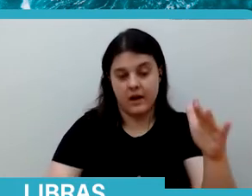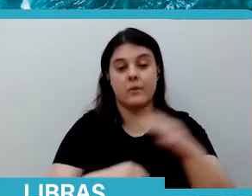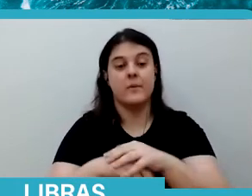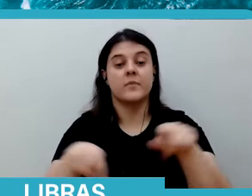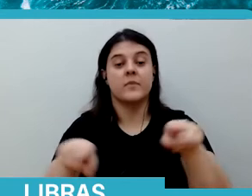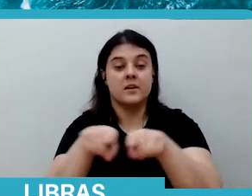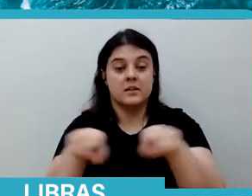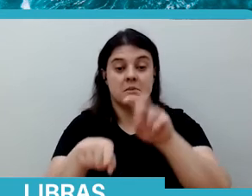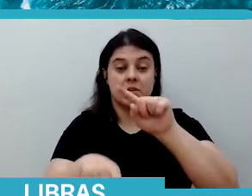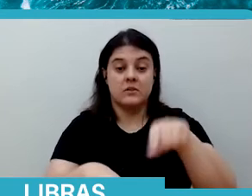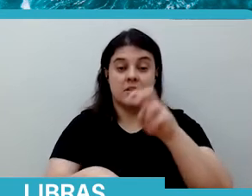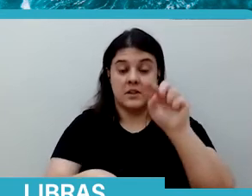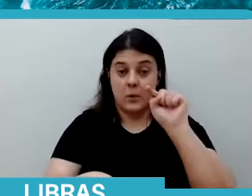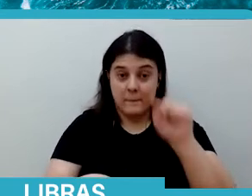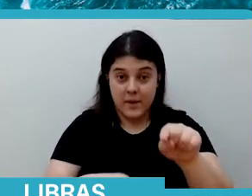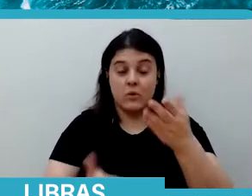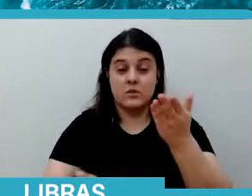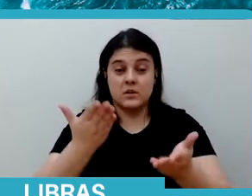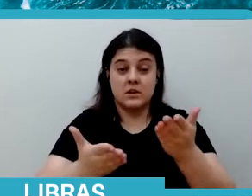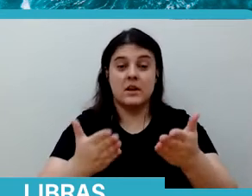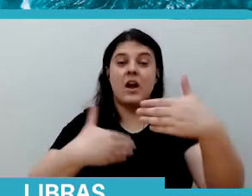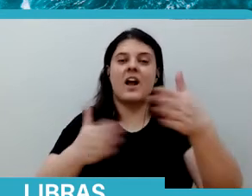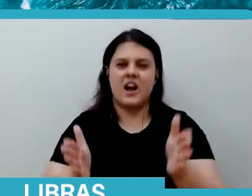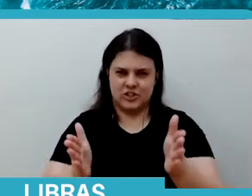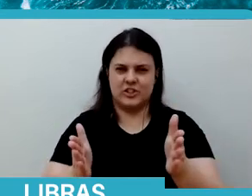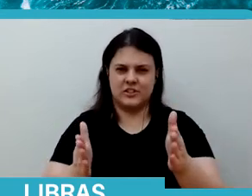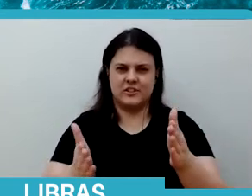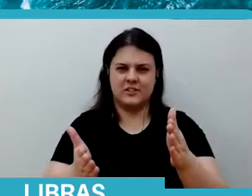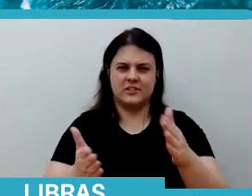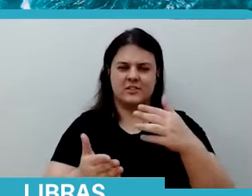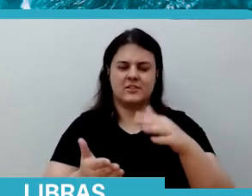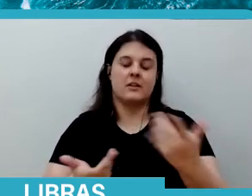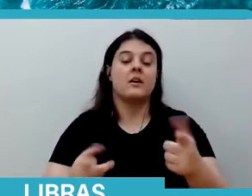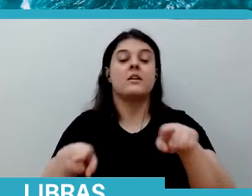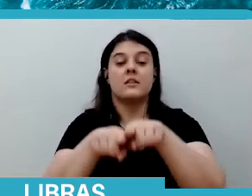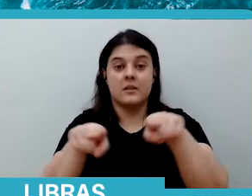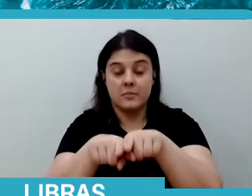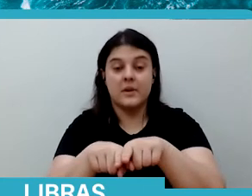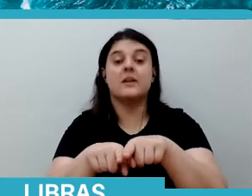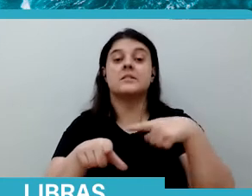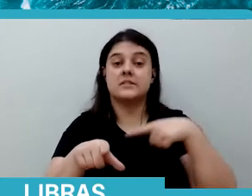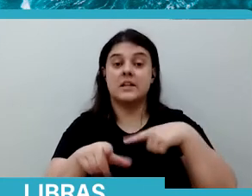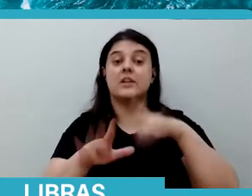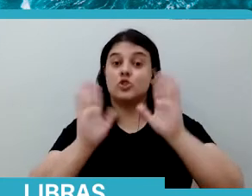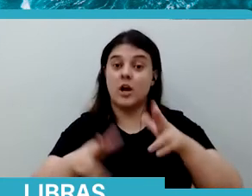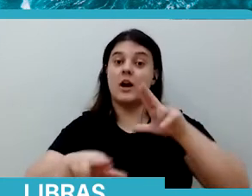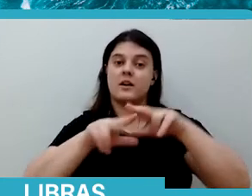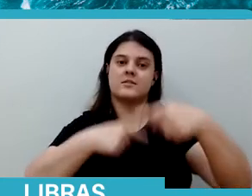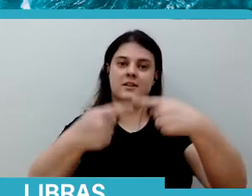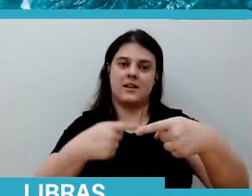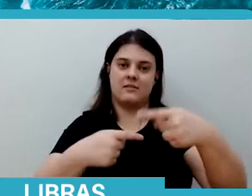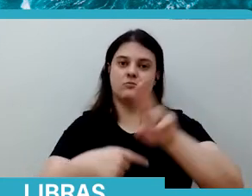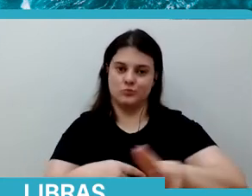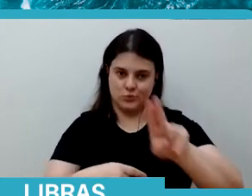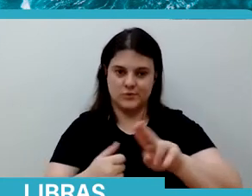de papelão reciclado todas as nossas caixas de papelão a gente desde o início são de papelão já reciclado